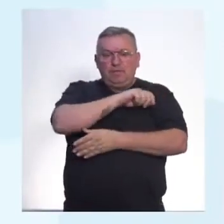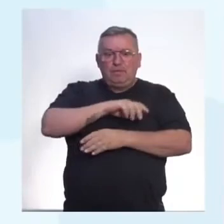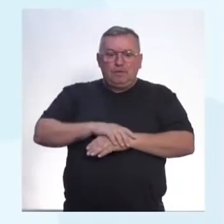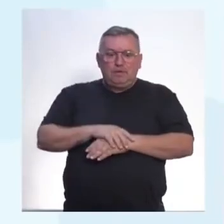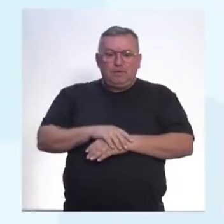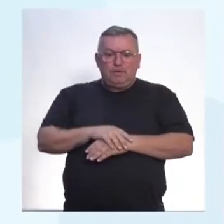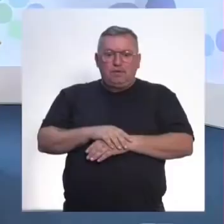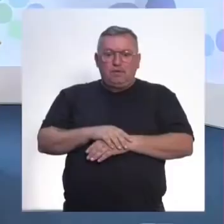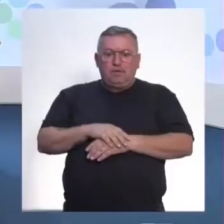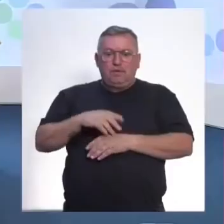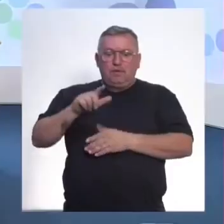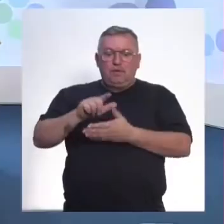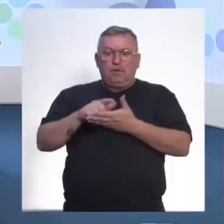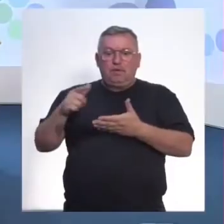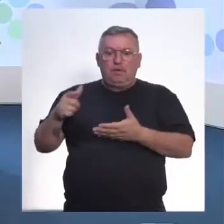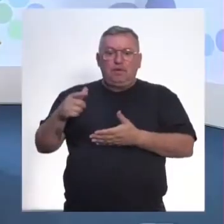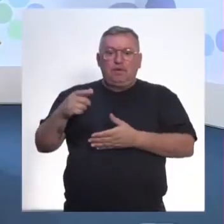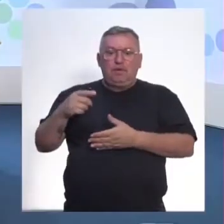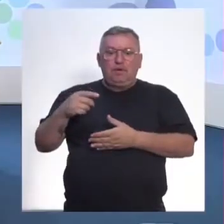lá na parte 1, na página